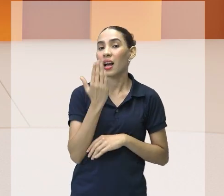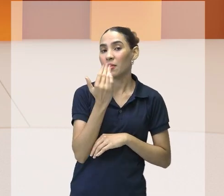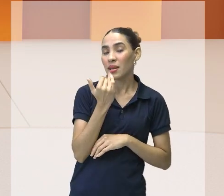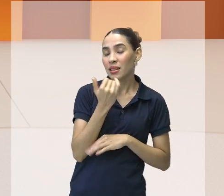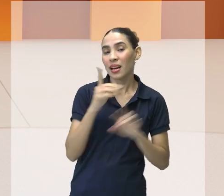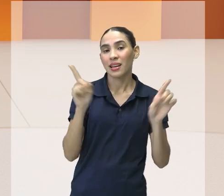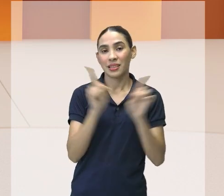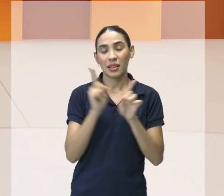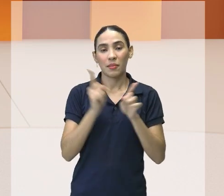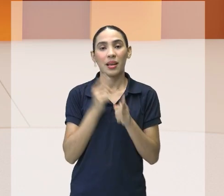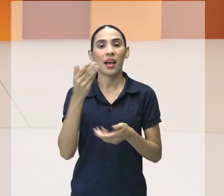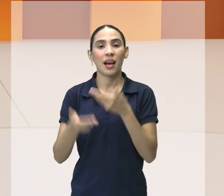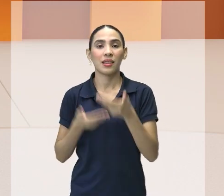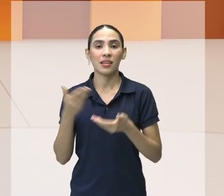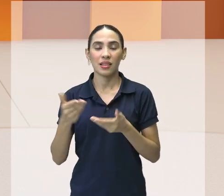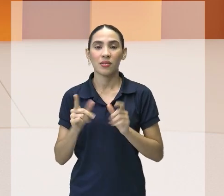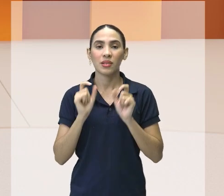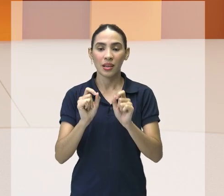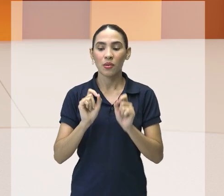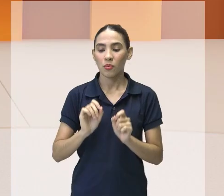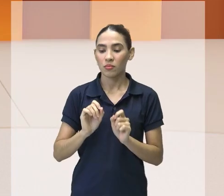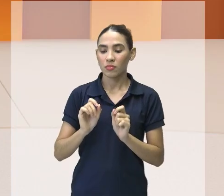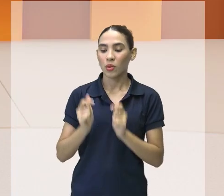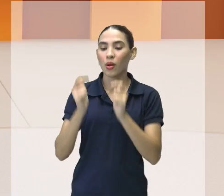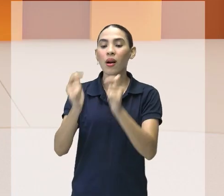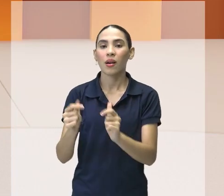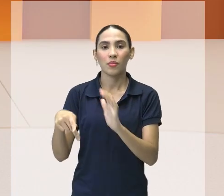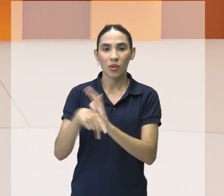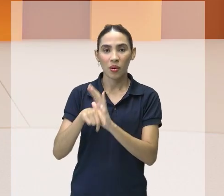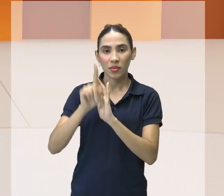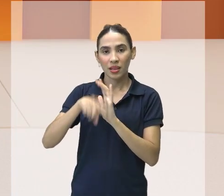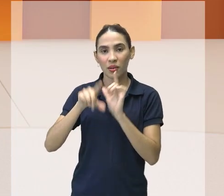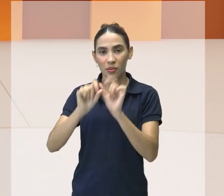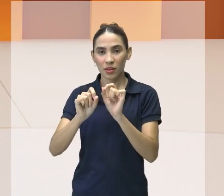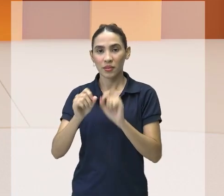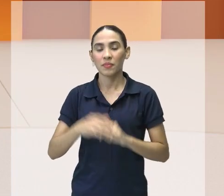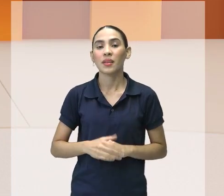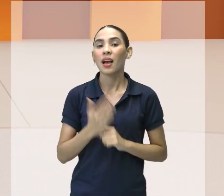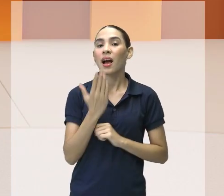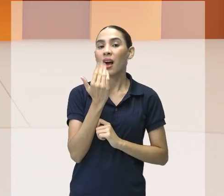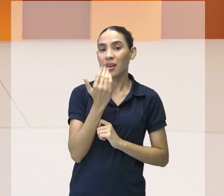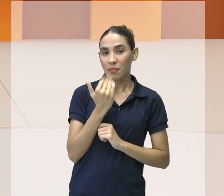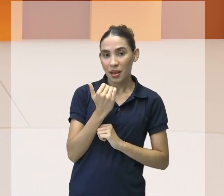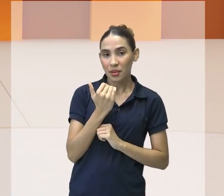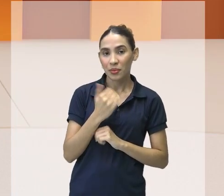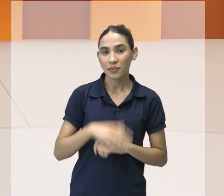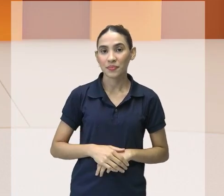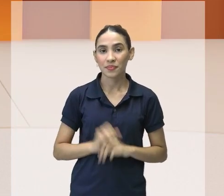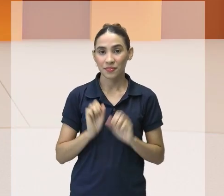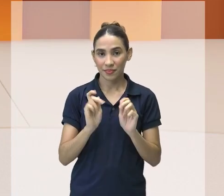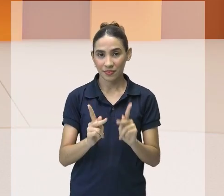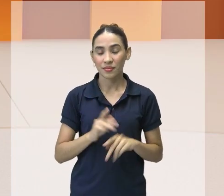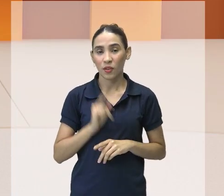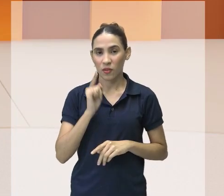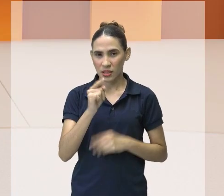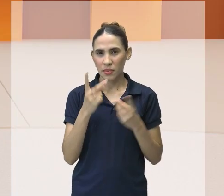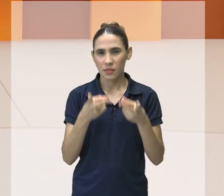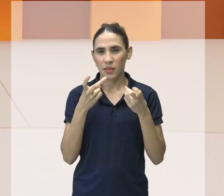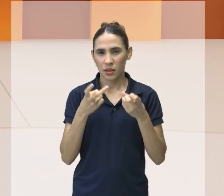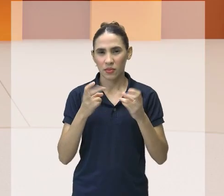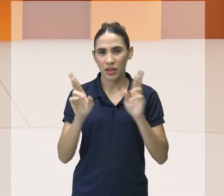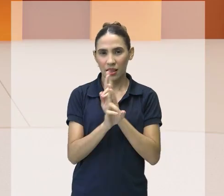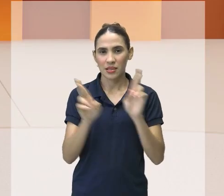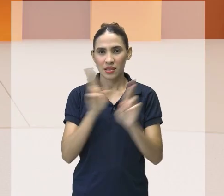alimentar e para atender um setor do mercado, que é o setor de alimentos. Ok? Perceberam aí